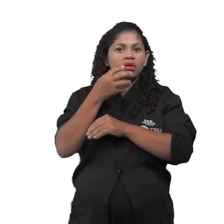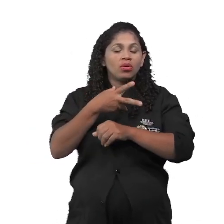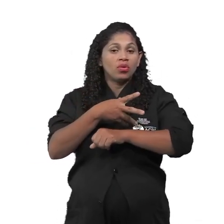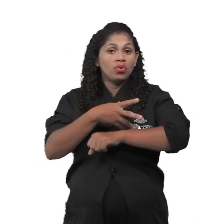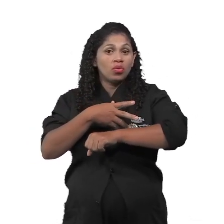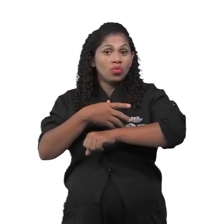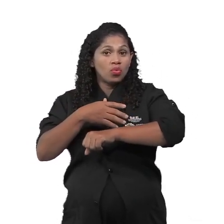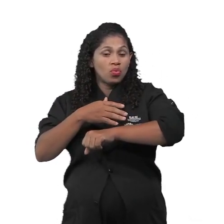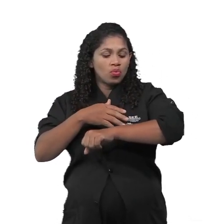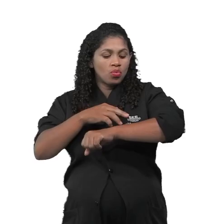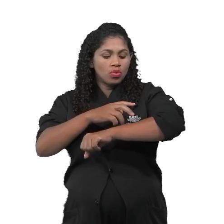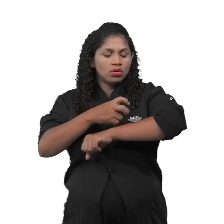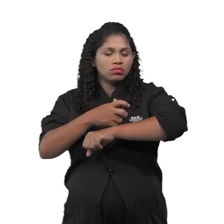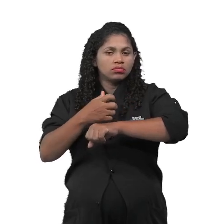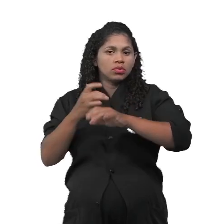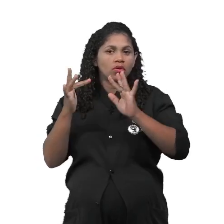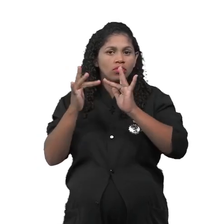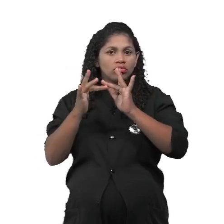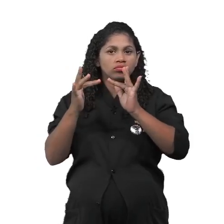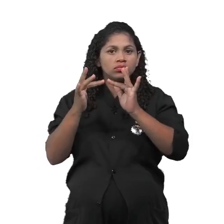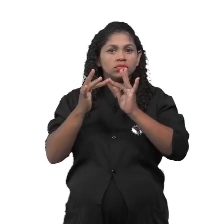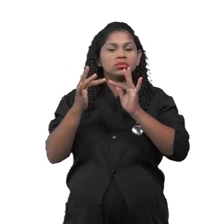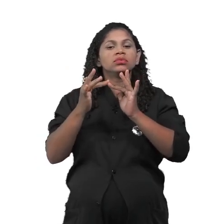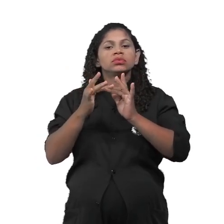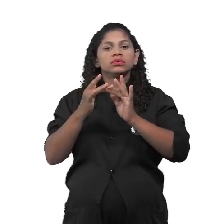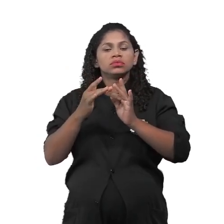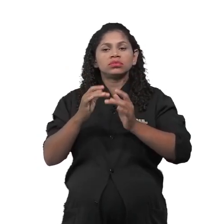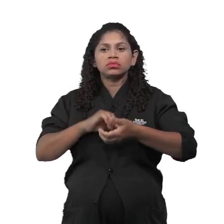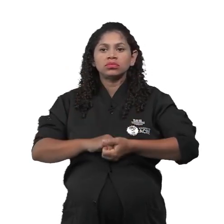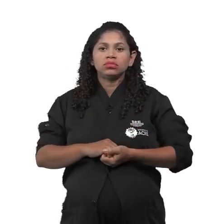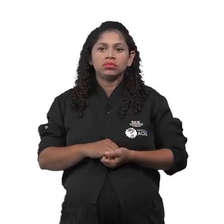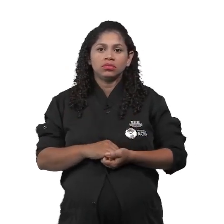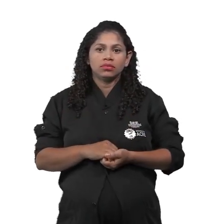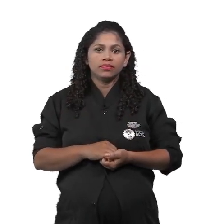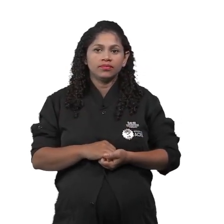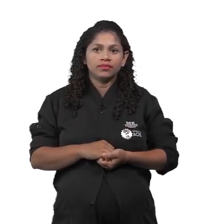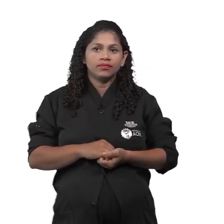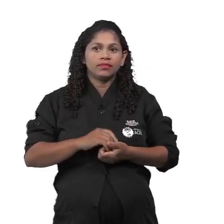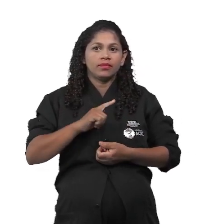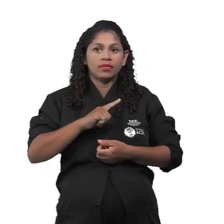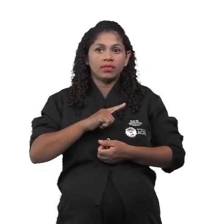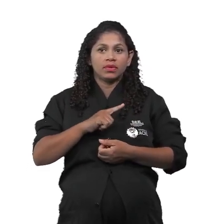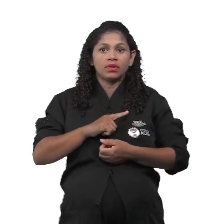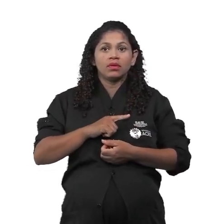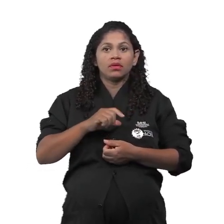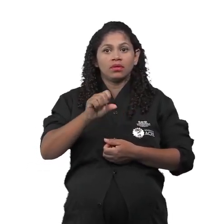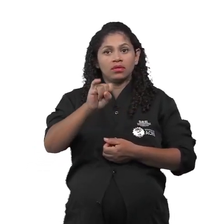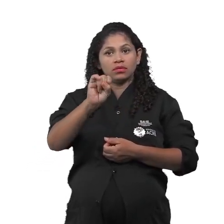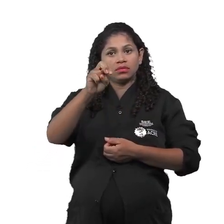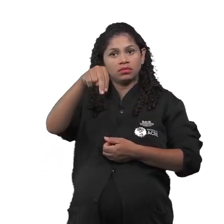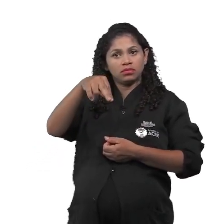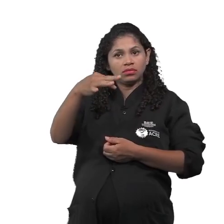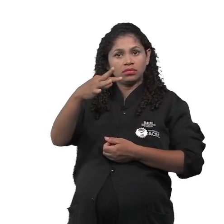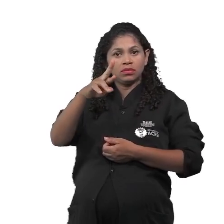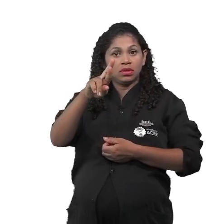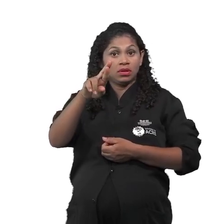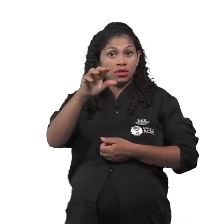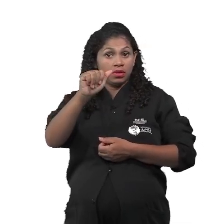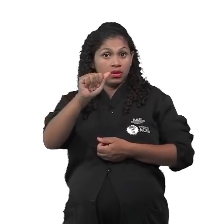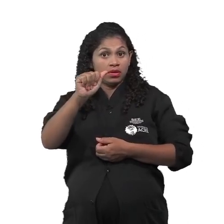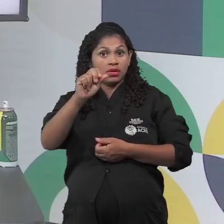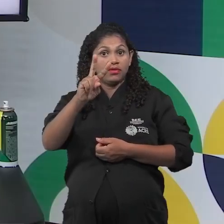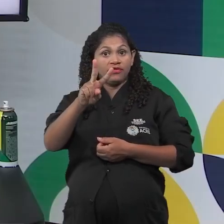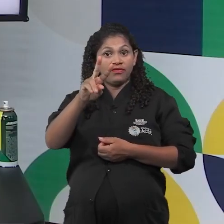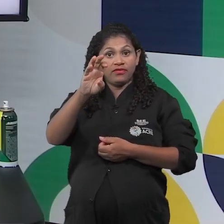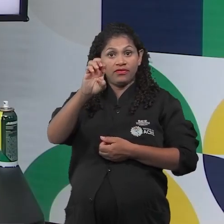contato ali com a tuberculose. Aí a gente tem a via intravenosa. Na via intravenosa, a gente não usa seringa, a gente usa